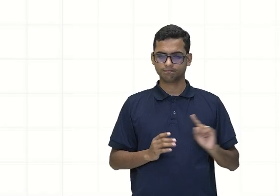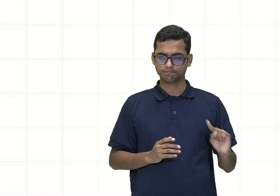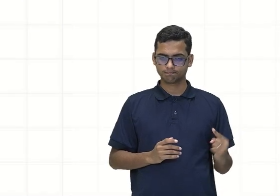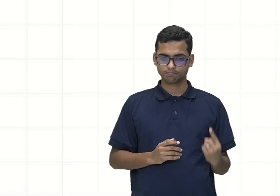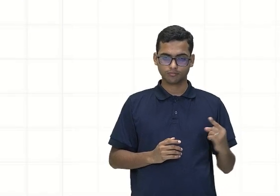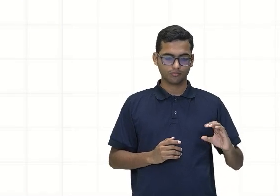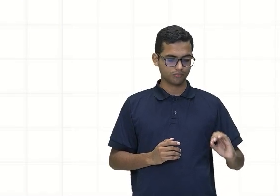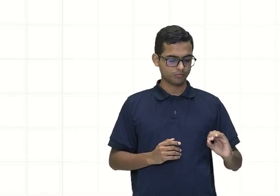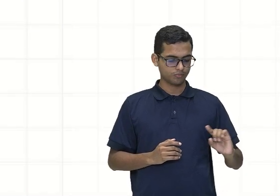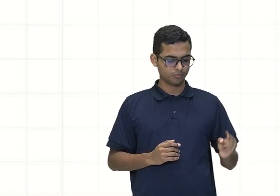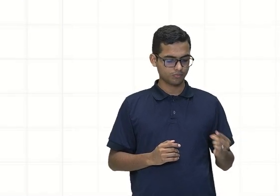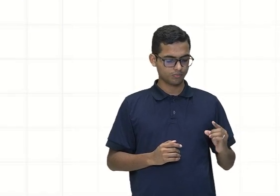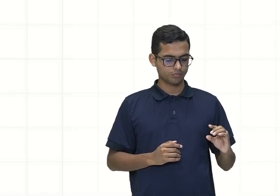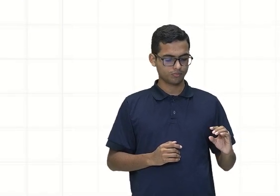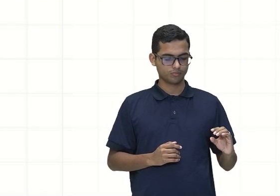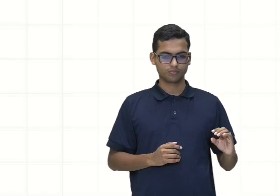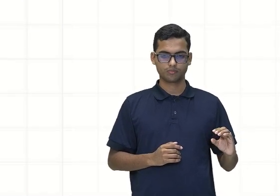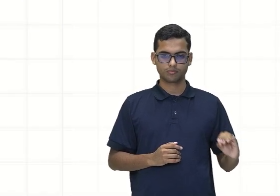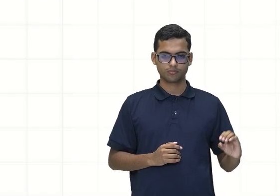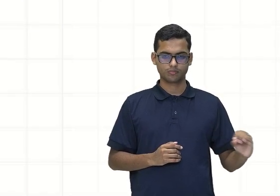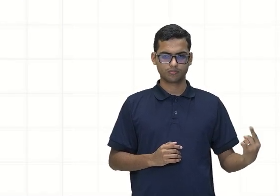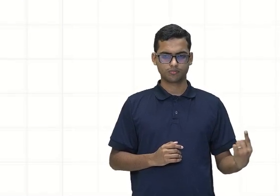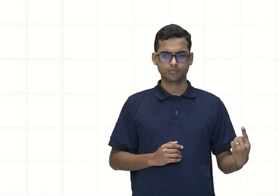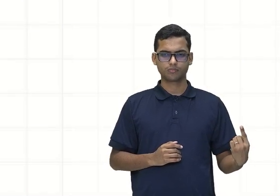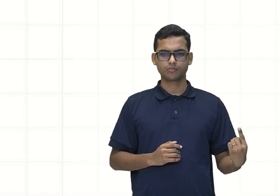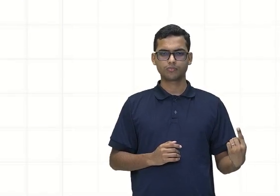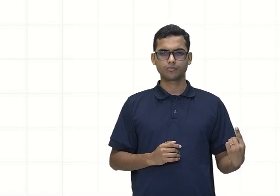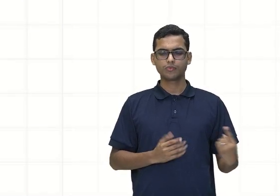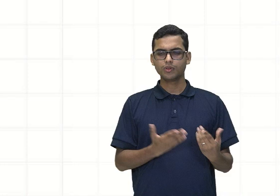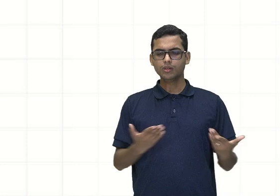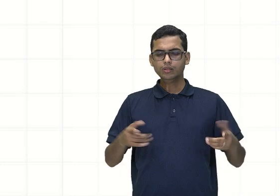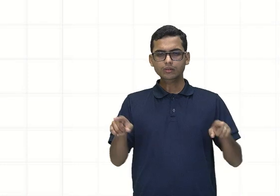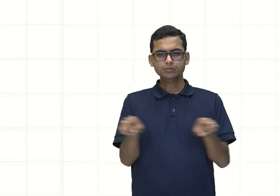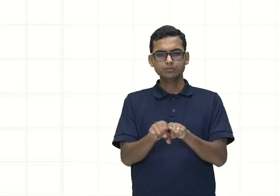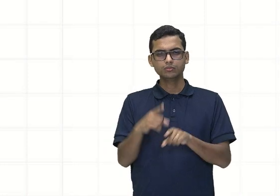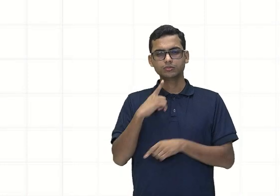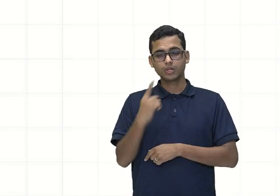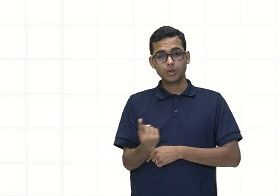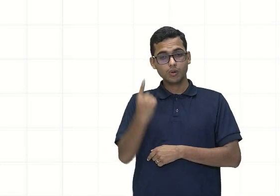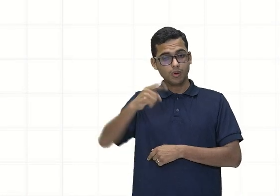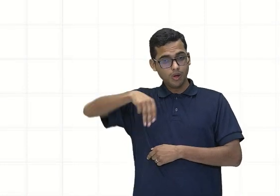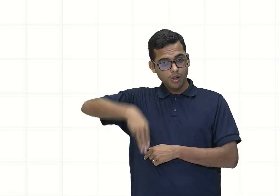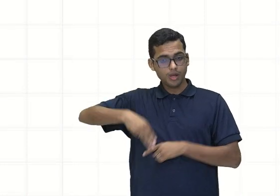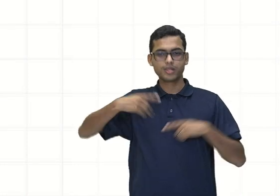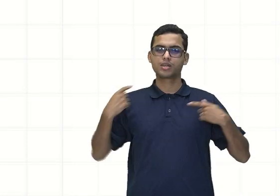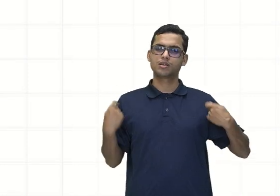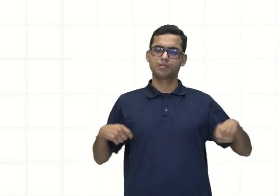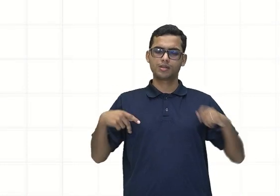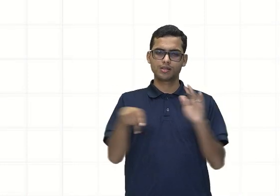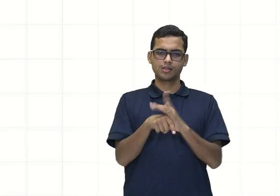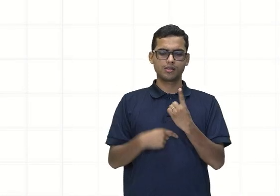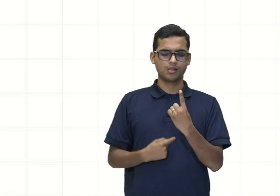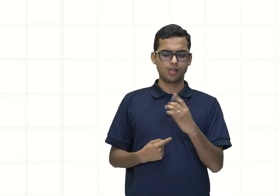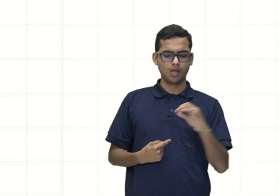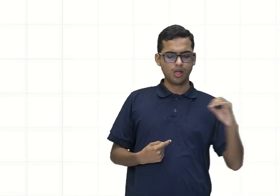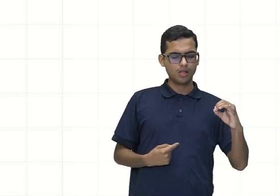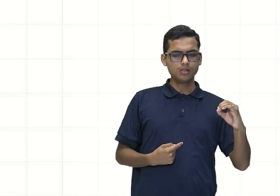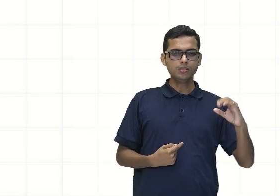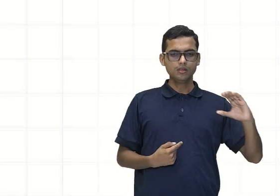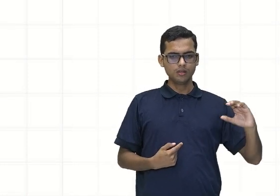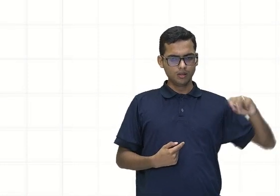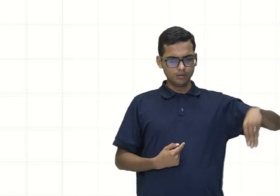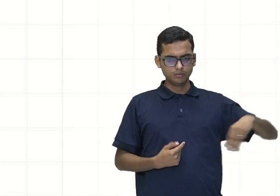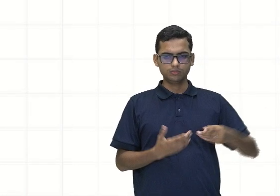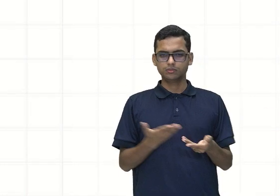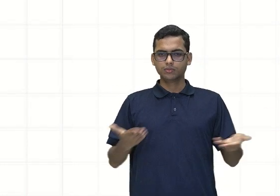ter 1 metro, eu preciso de 100 centímetros. E aí, a nossa